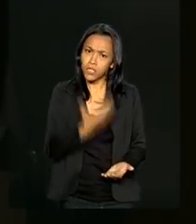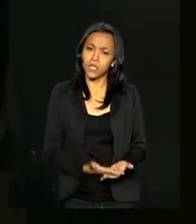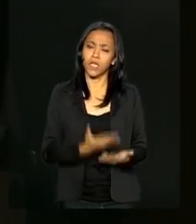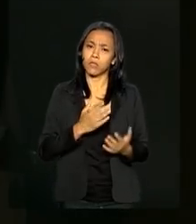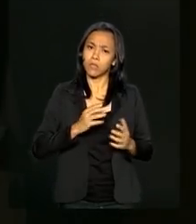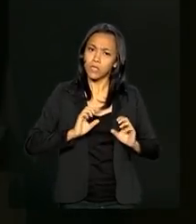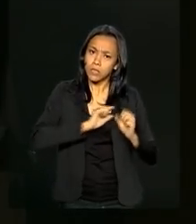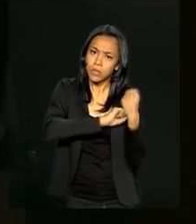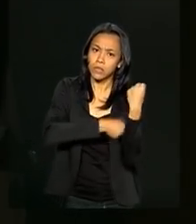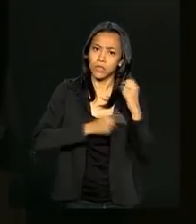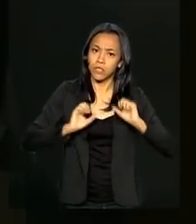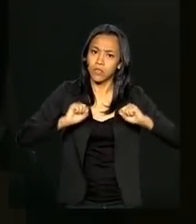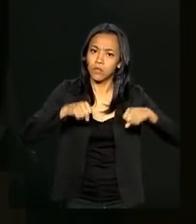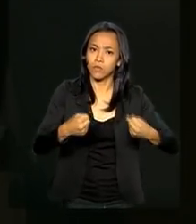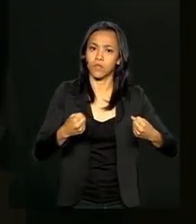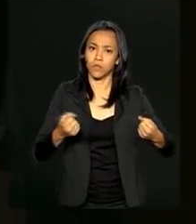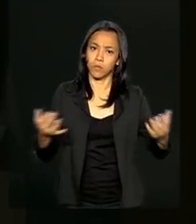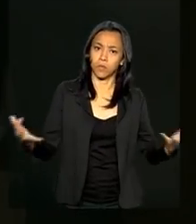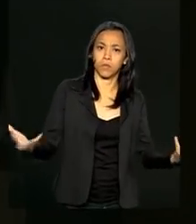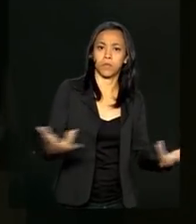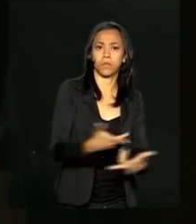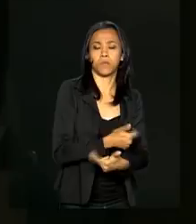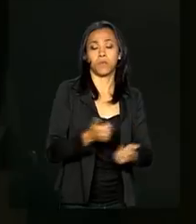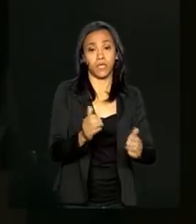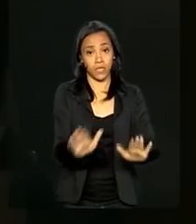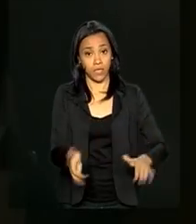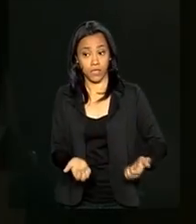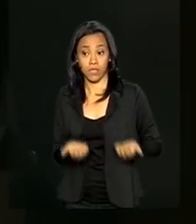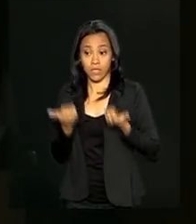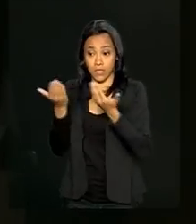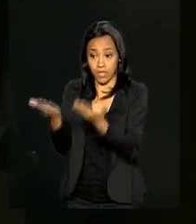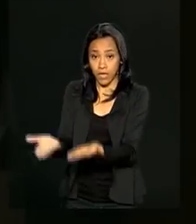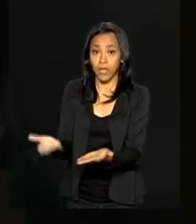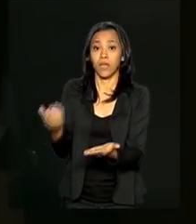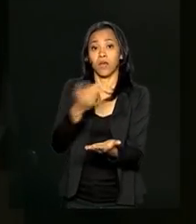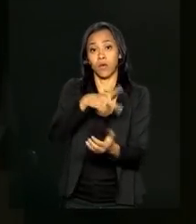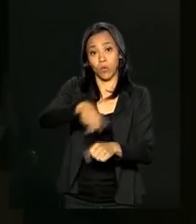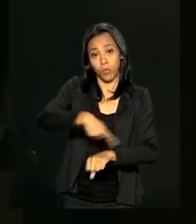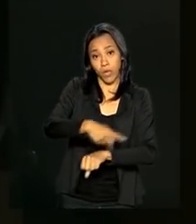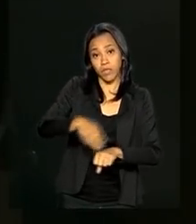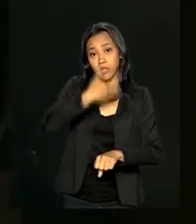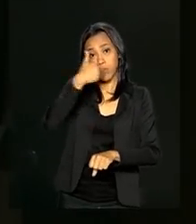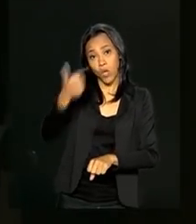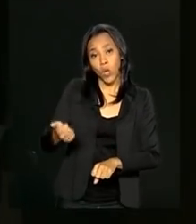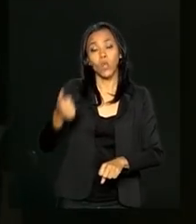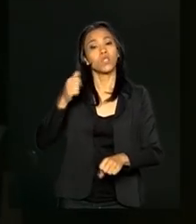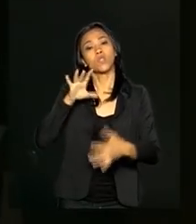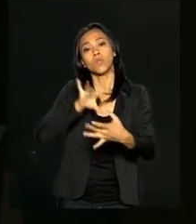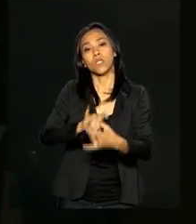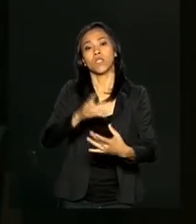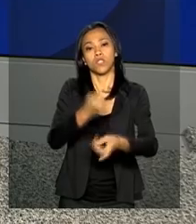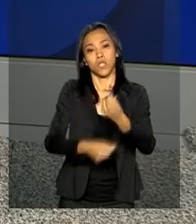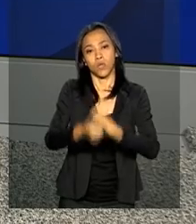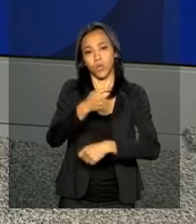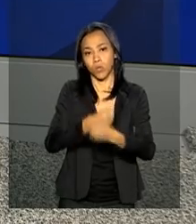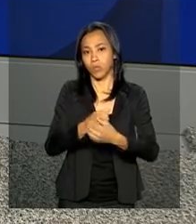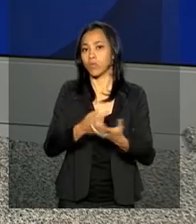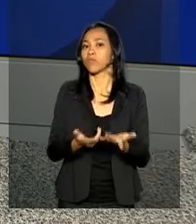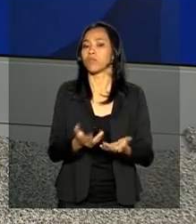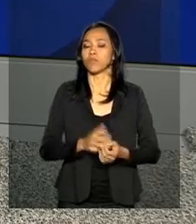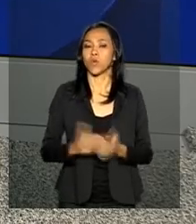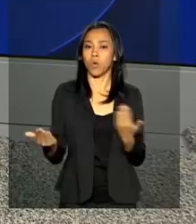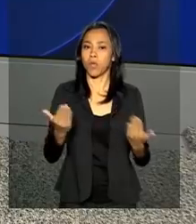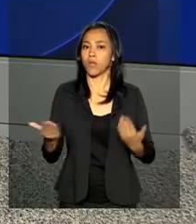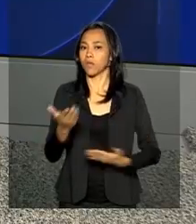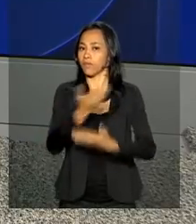agora entrega o país em melhores condições econômicas do que as recebidas no biênio